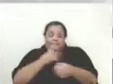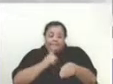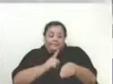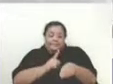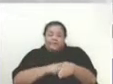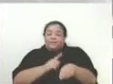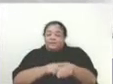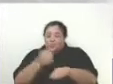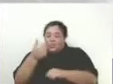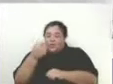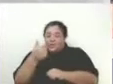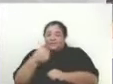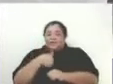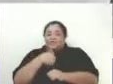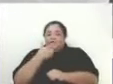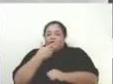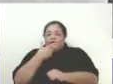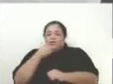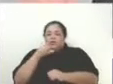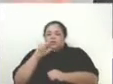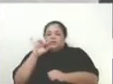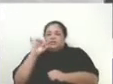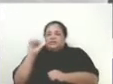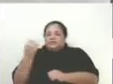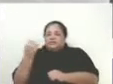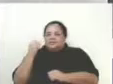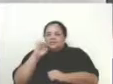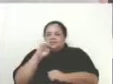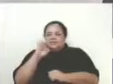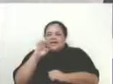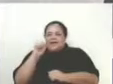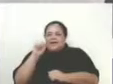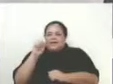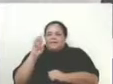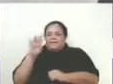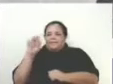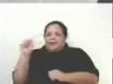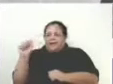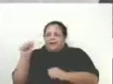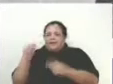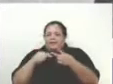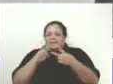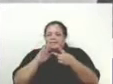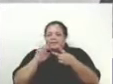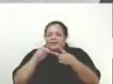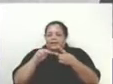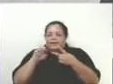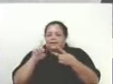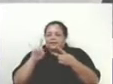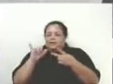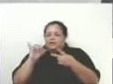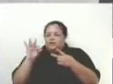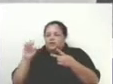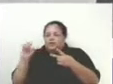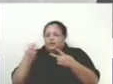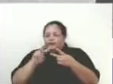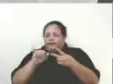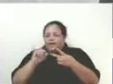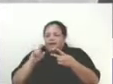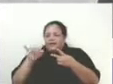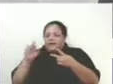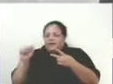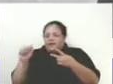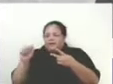Seabra Ferreira Jr., que é o pesquisador e coordenador executivo do CEVAP, Dr. Benedito Barra Vieira, diretor do Centro de Ciência Translacional e